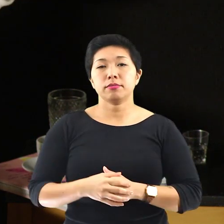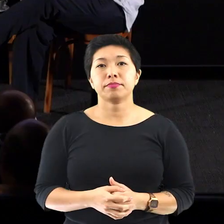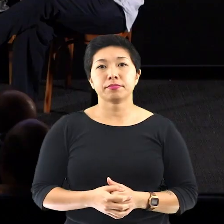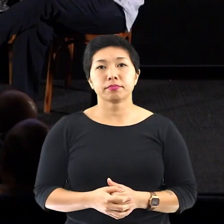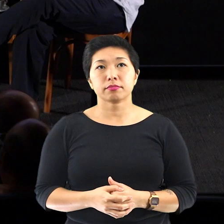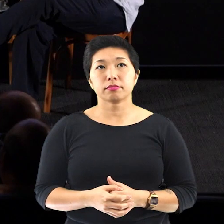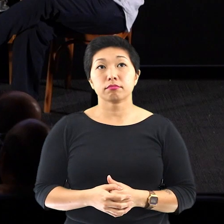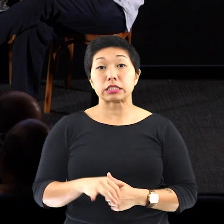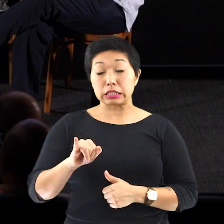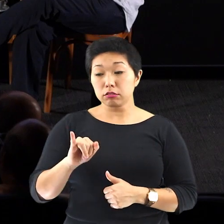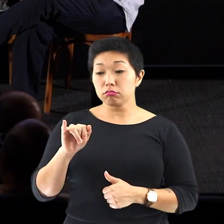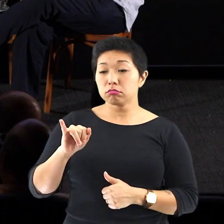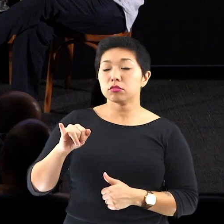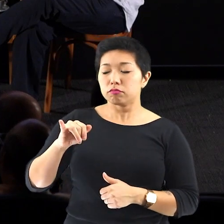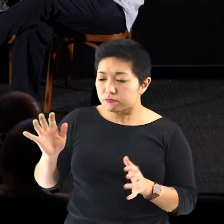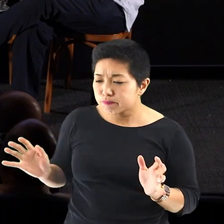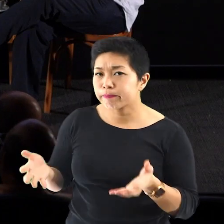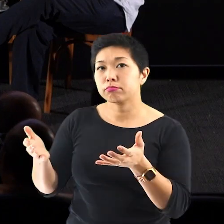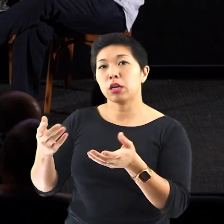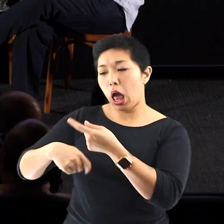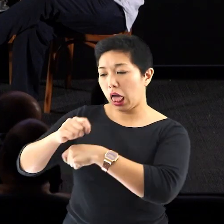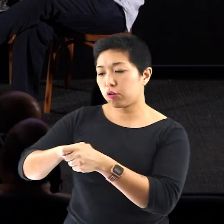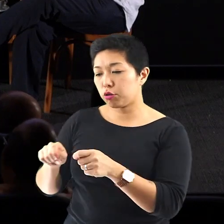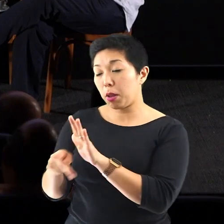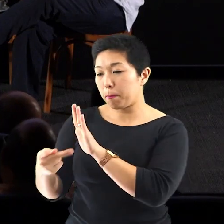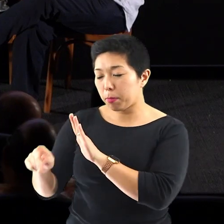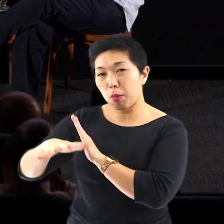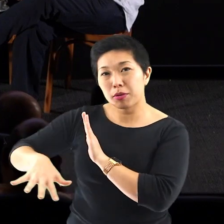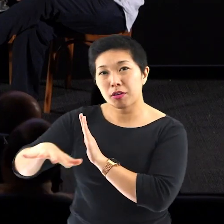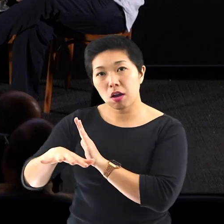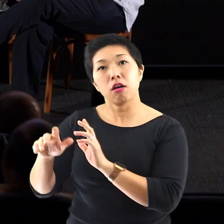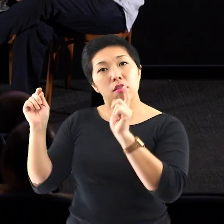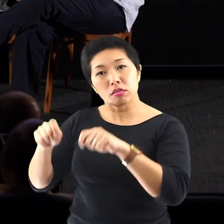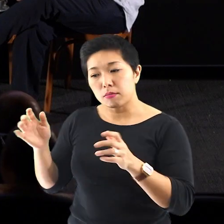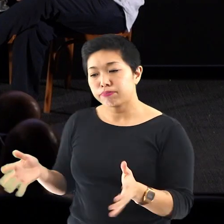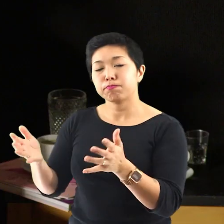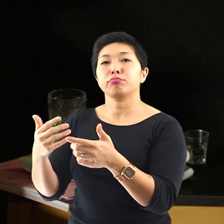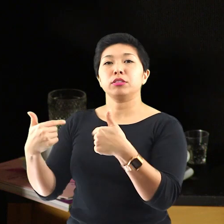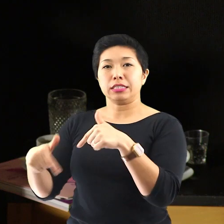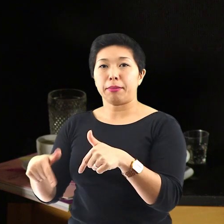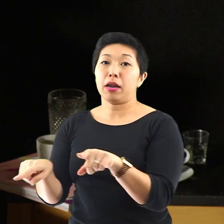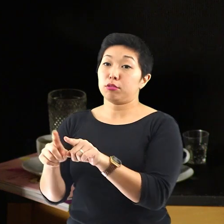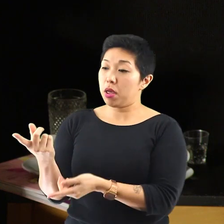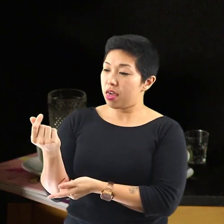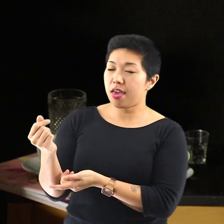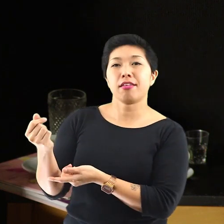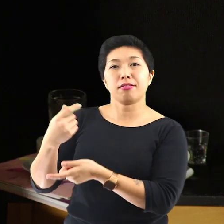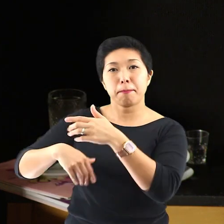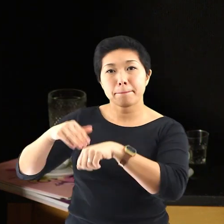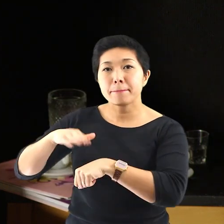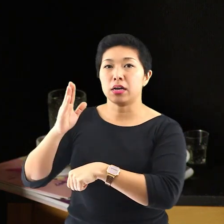se você fortalece a economia local, você gera emprego e renda. Então, a partir dessa